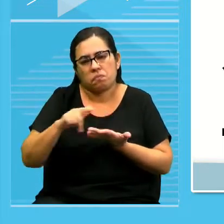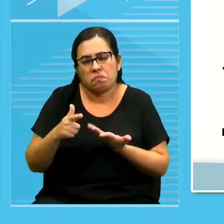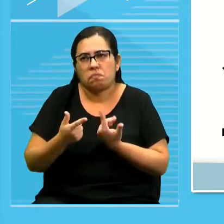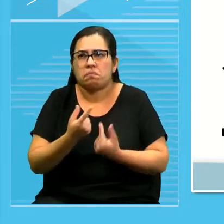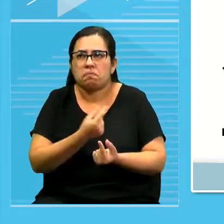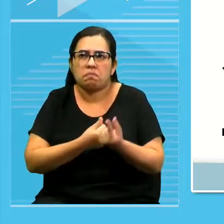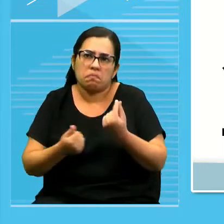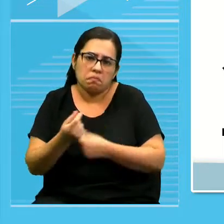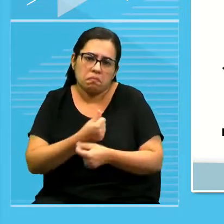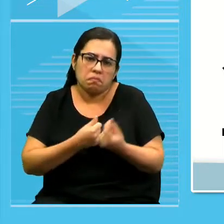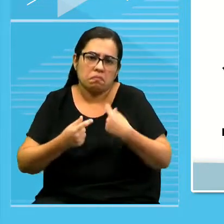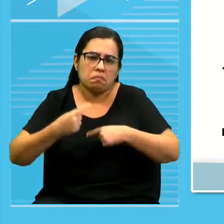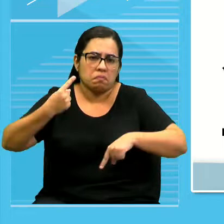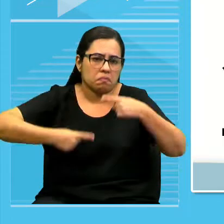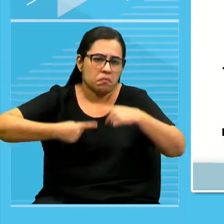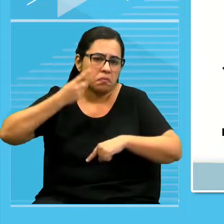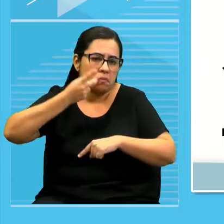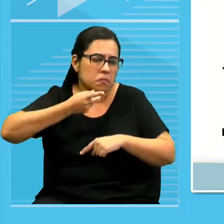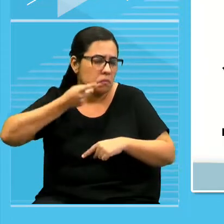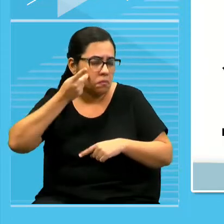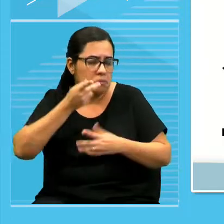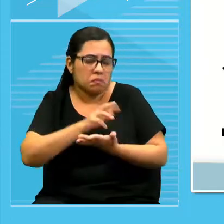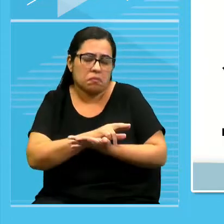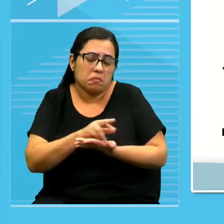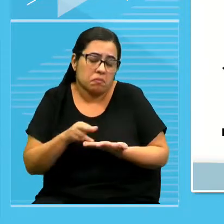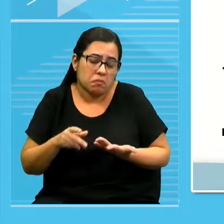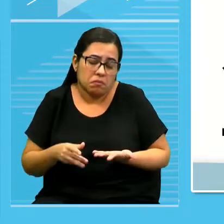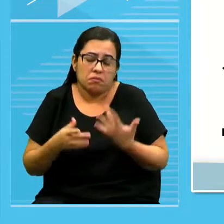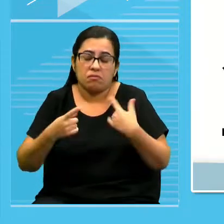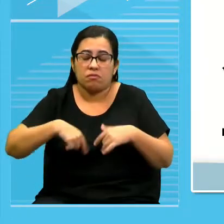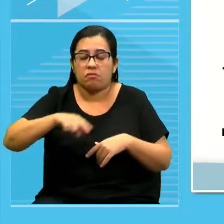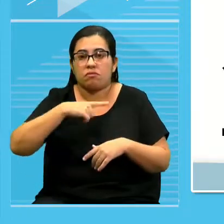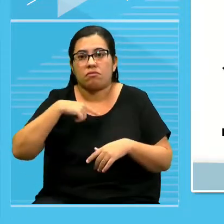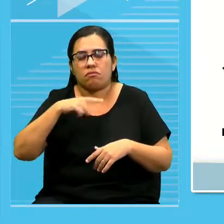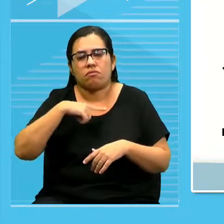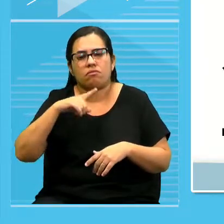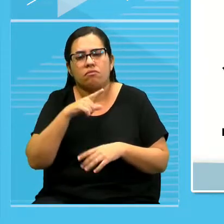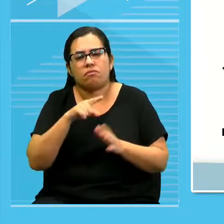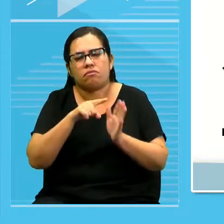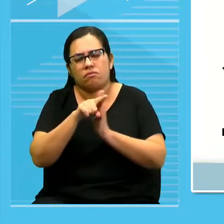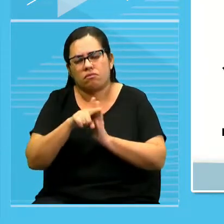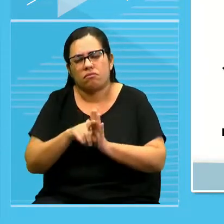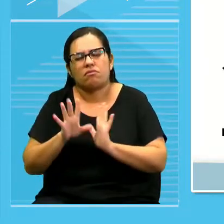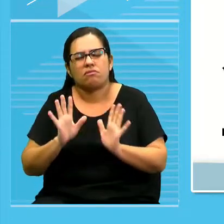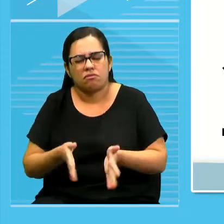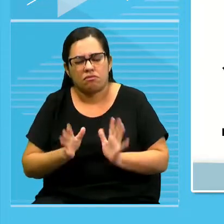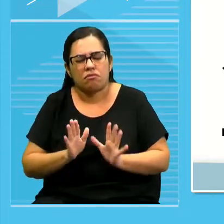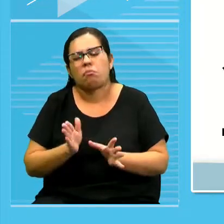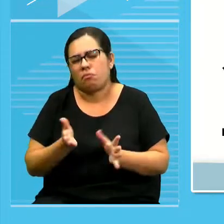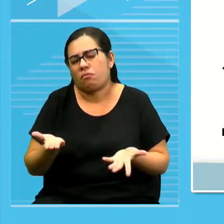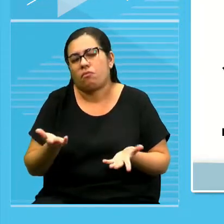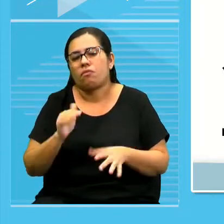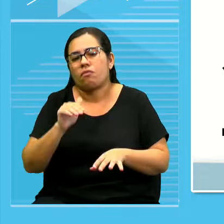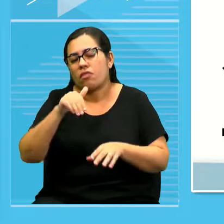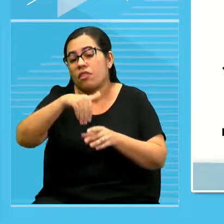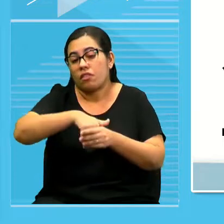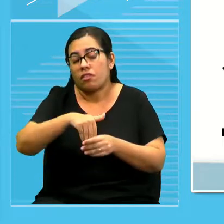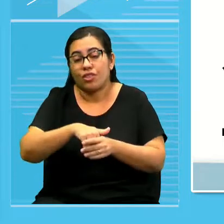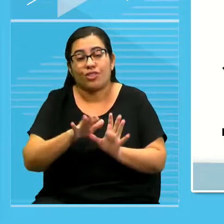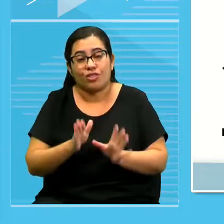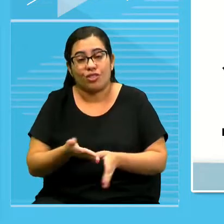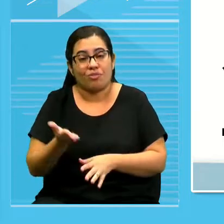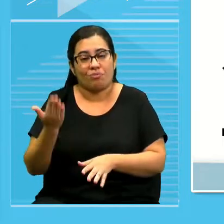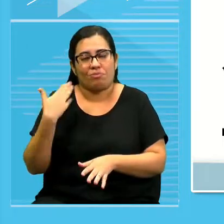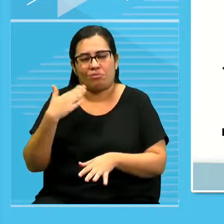econômicas políticas compreender né nós acabamos de passar por um processo eleitoral compreender que